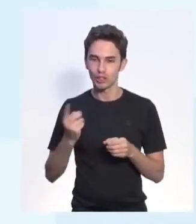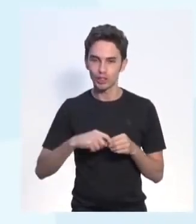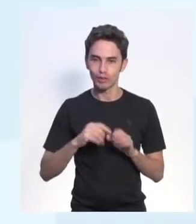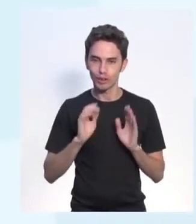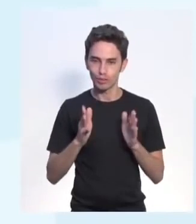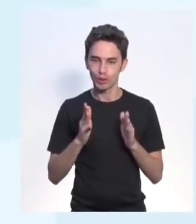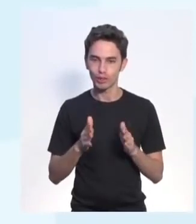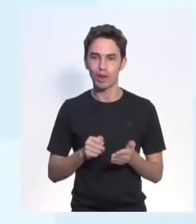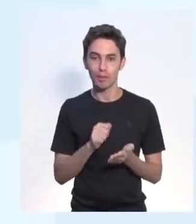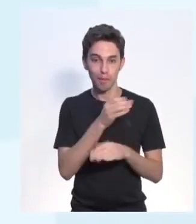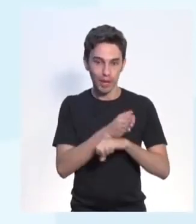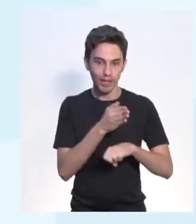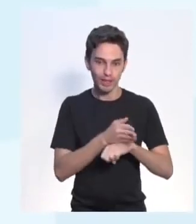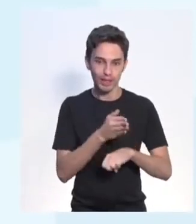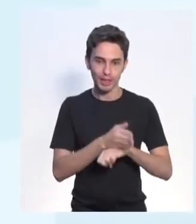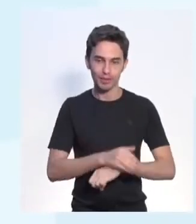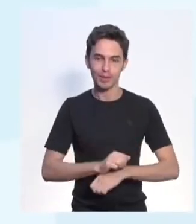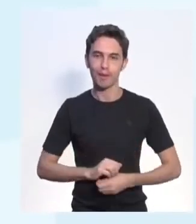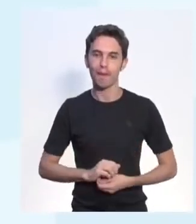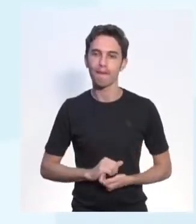voltamos, participe.